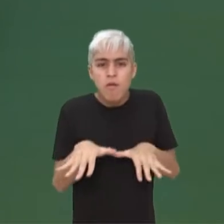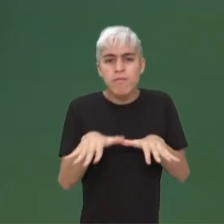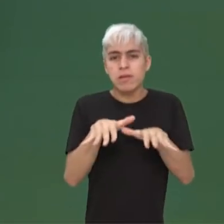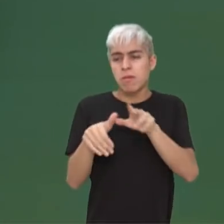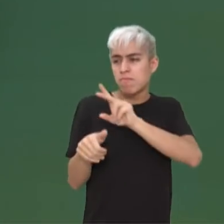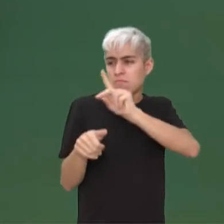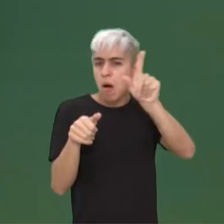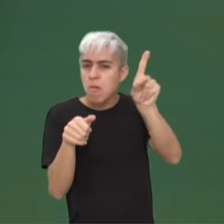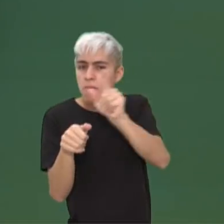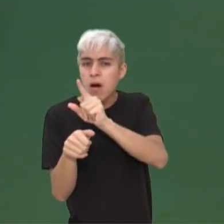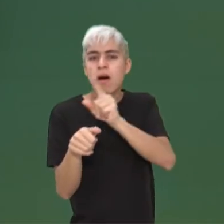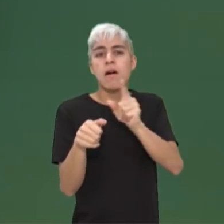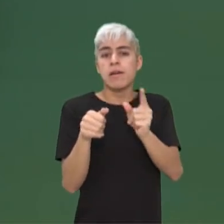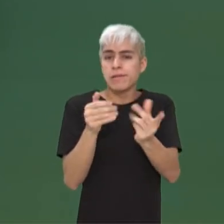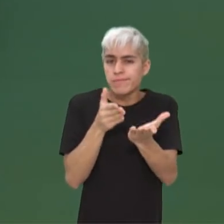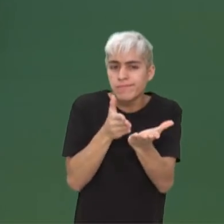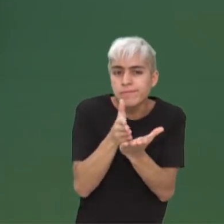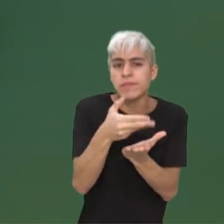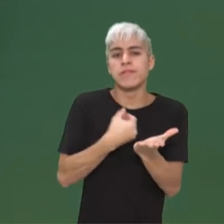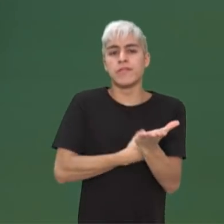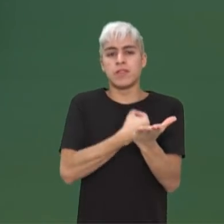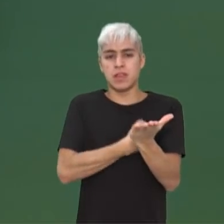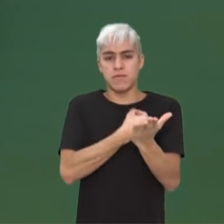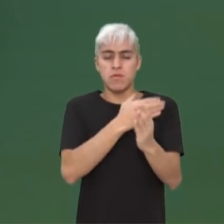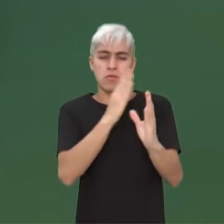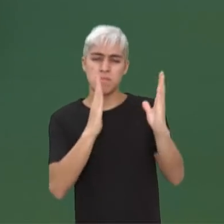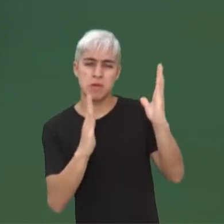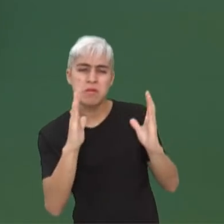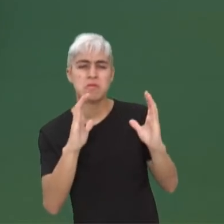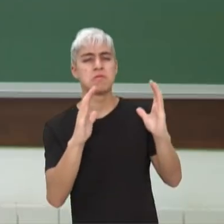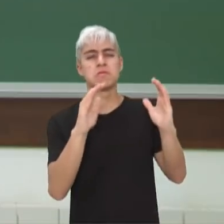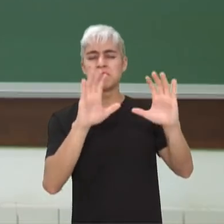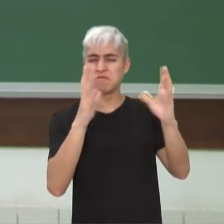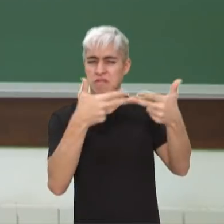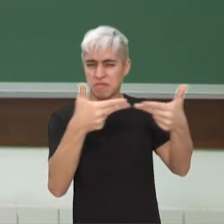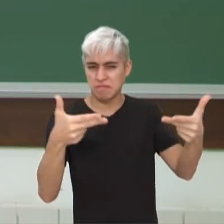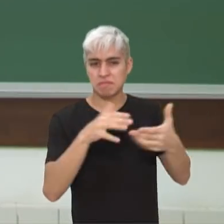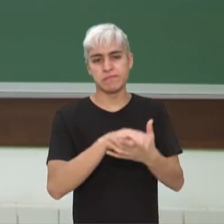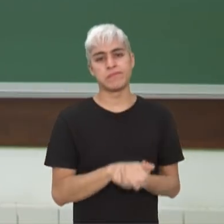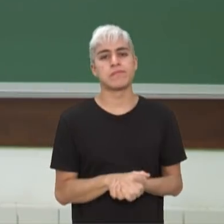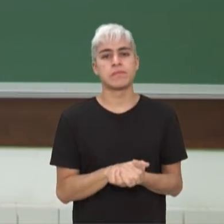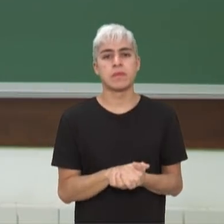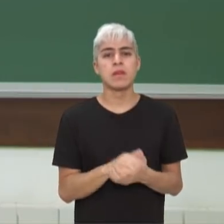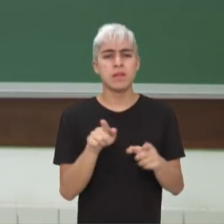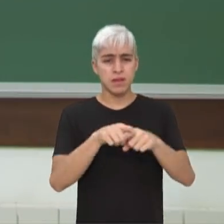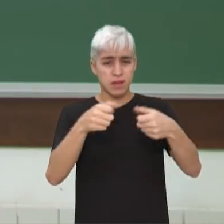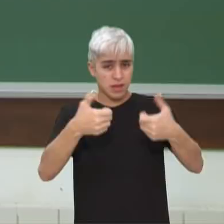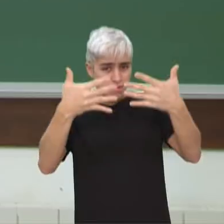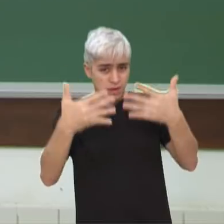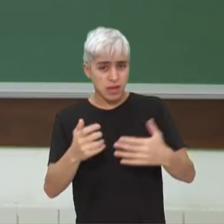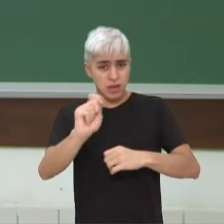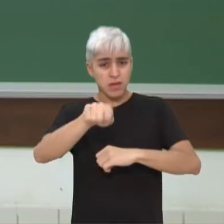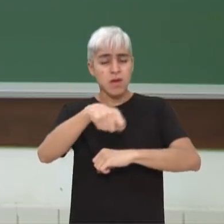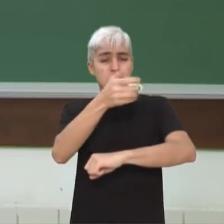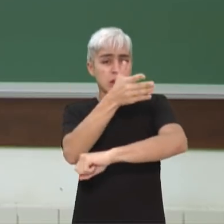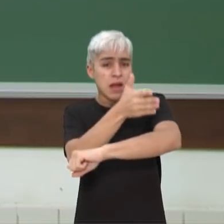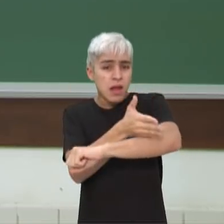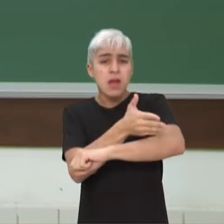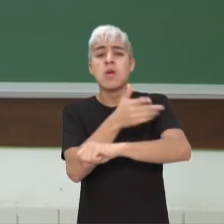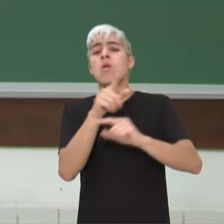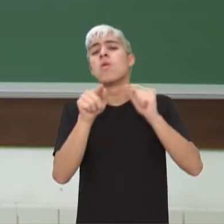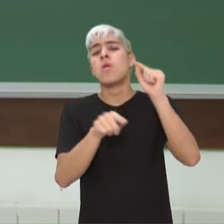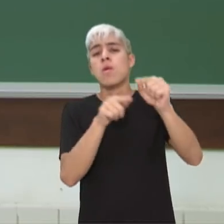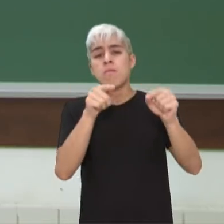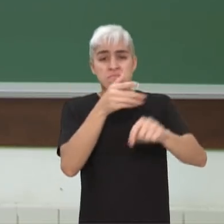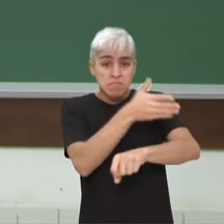e garantir ali a sobrevivência durante esses eventos. Aí também nós falamos ali um pouco sobre a Idade Média, onde aqui